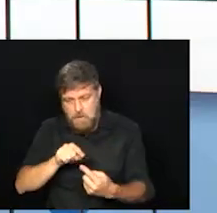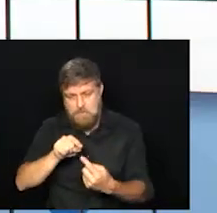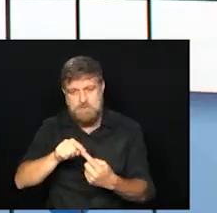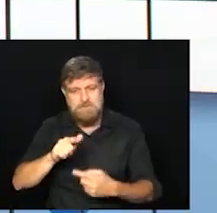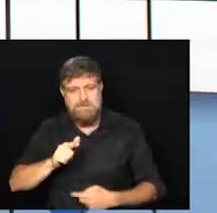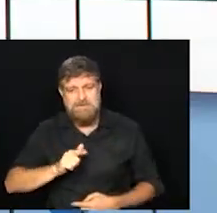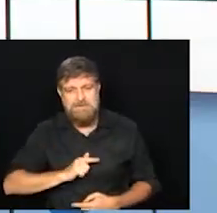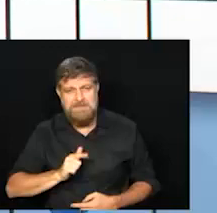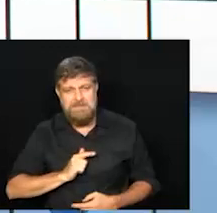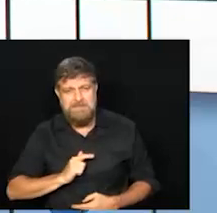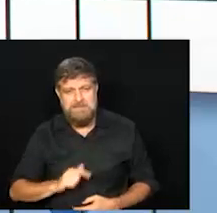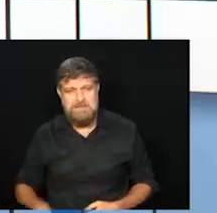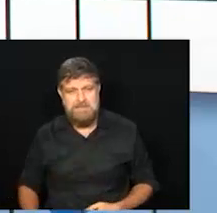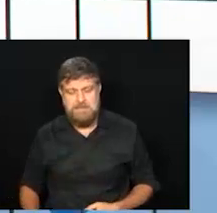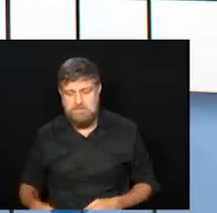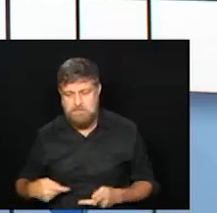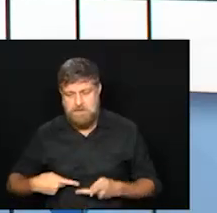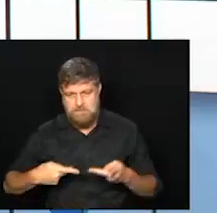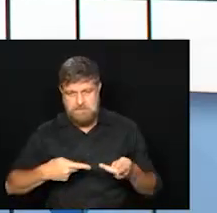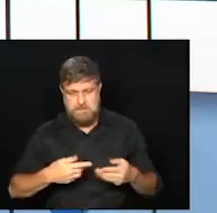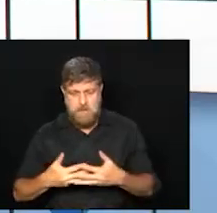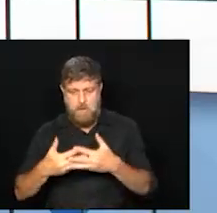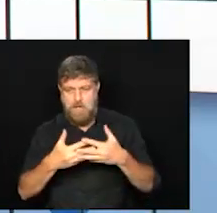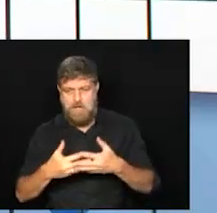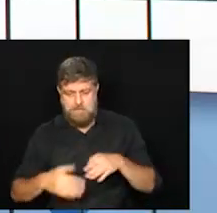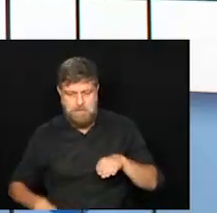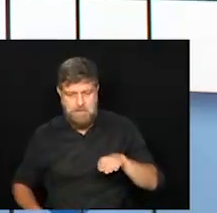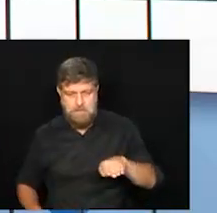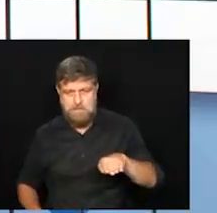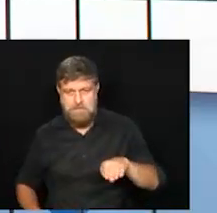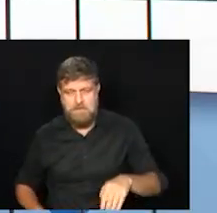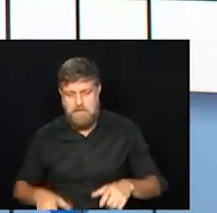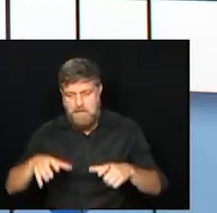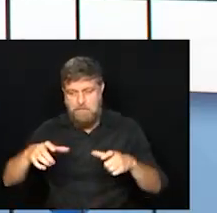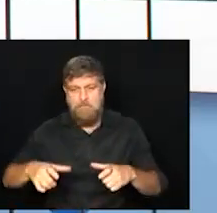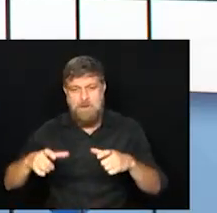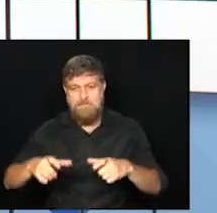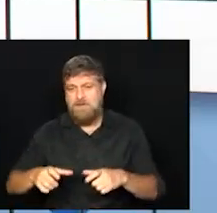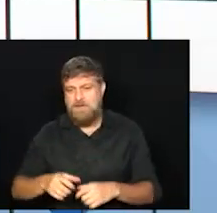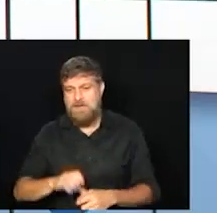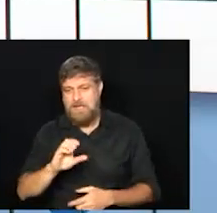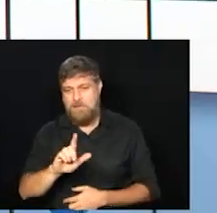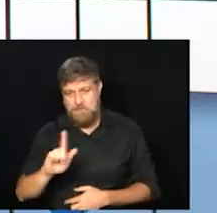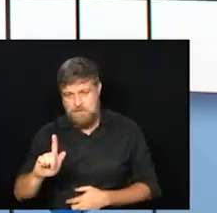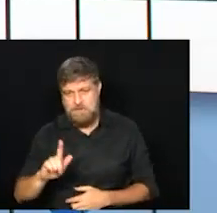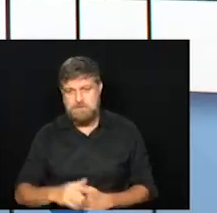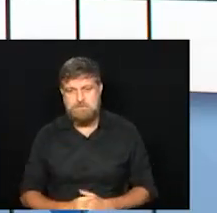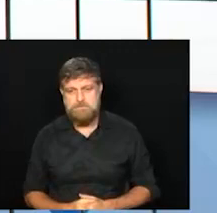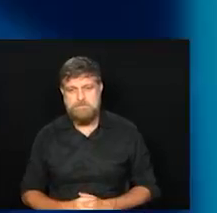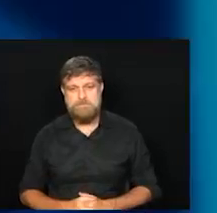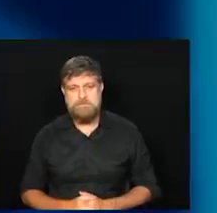seja realizada uma visita do Castramóvel no distrito do Campo Grande.